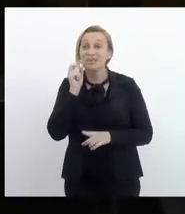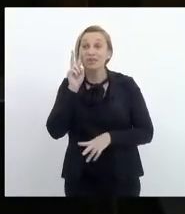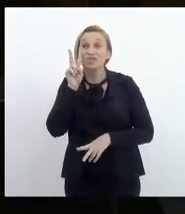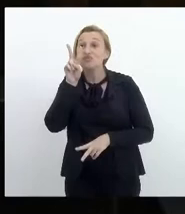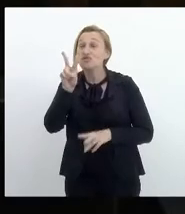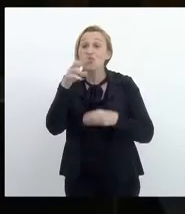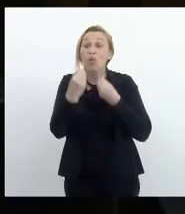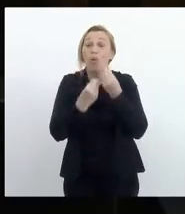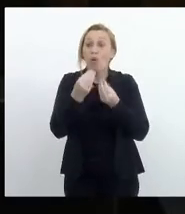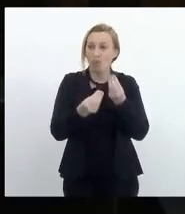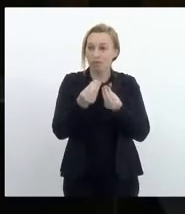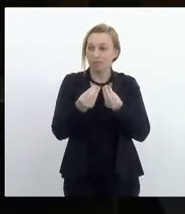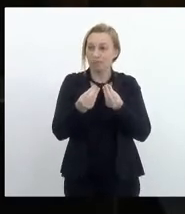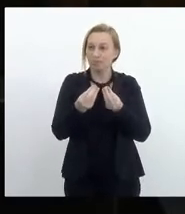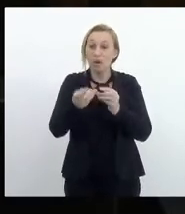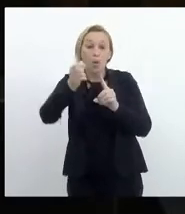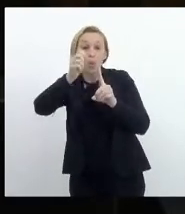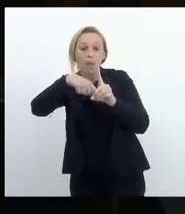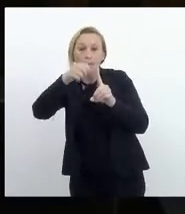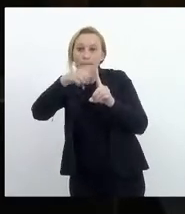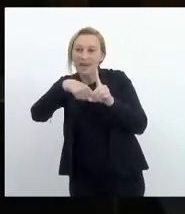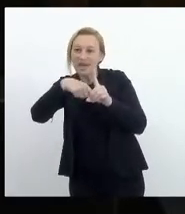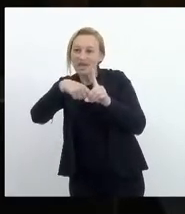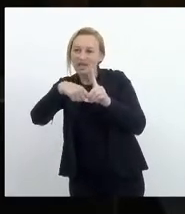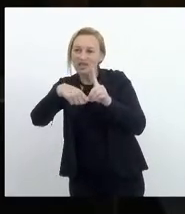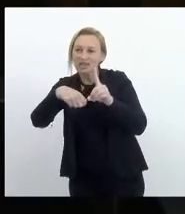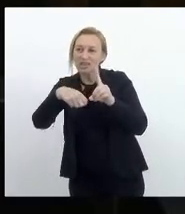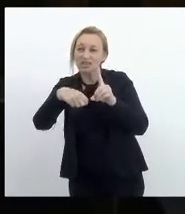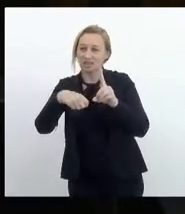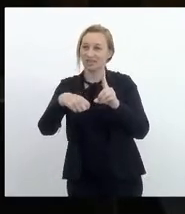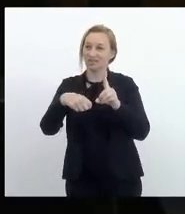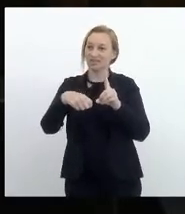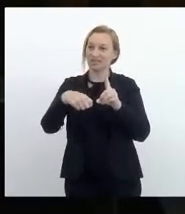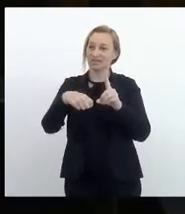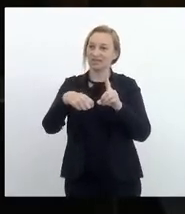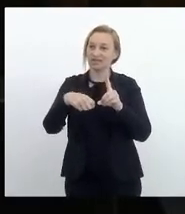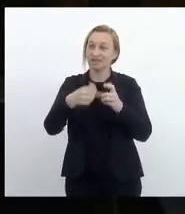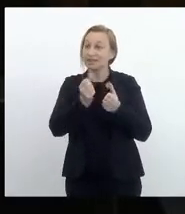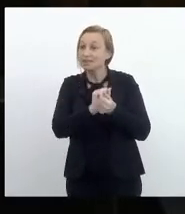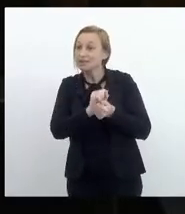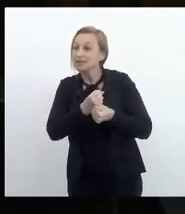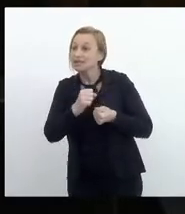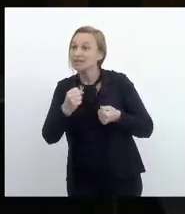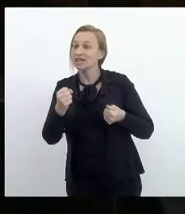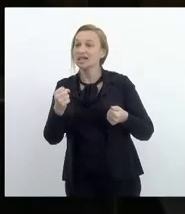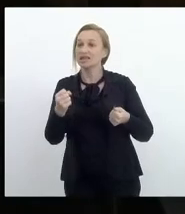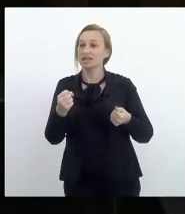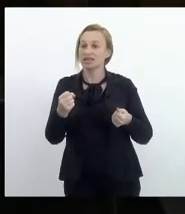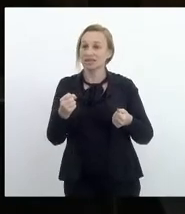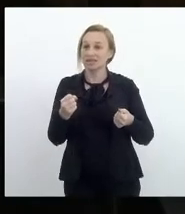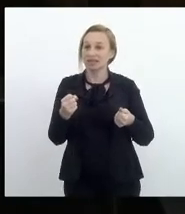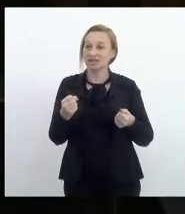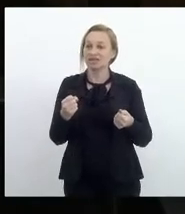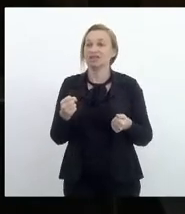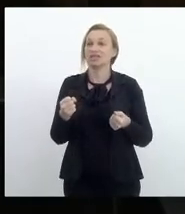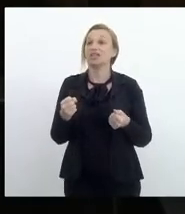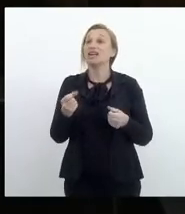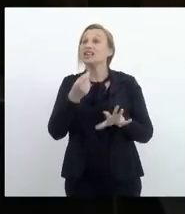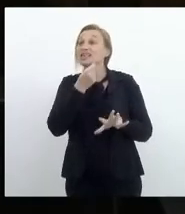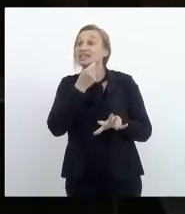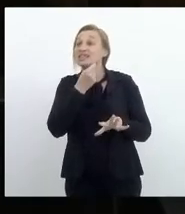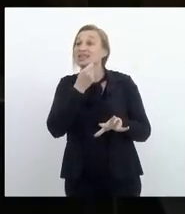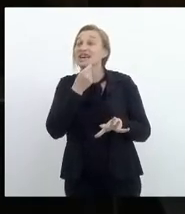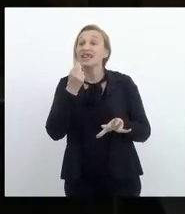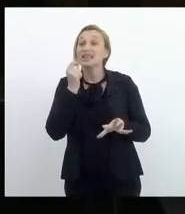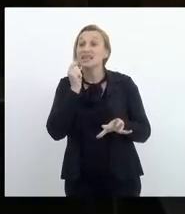visto como um mês de grande apreensão e os Sete de Setembro